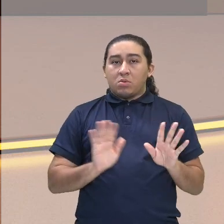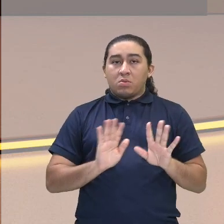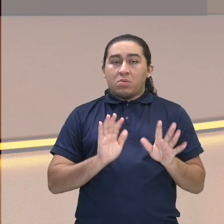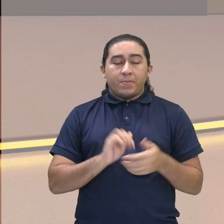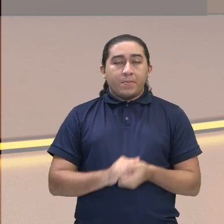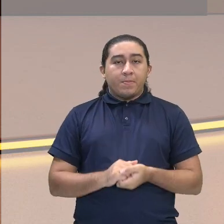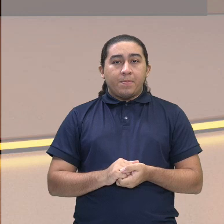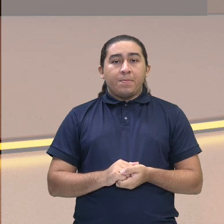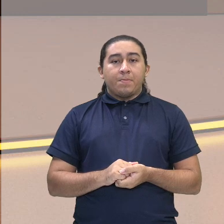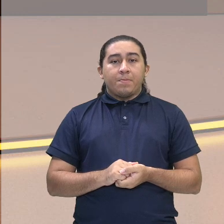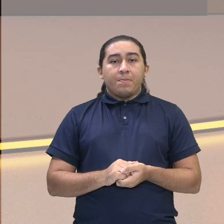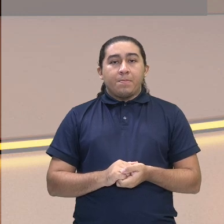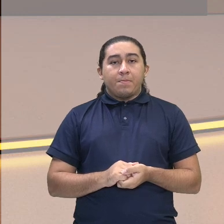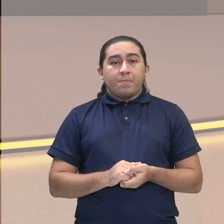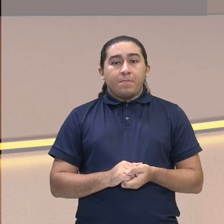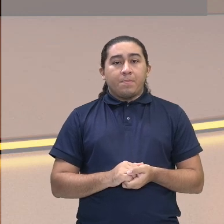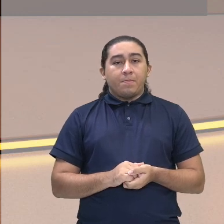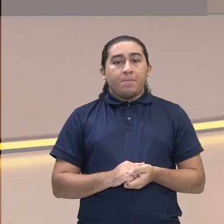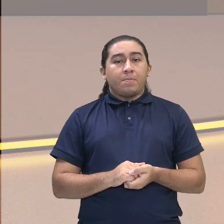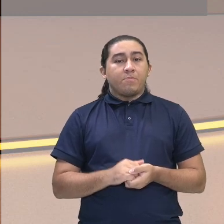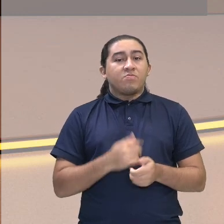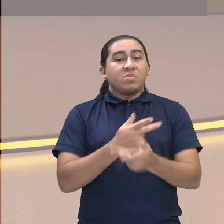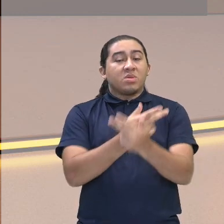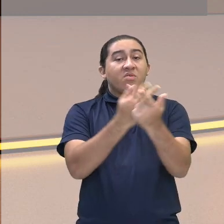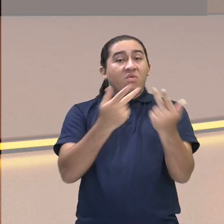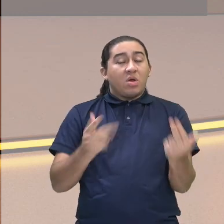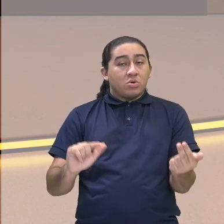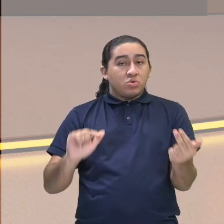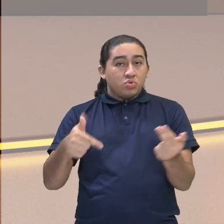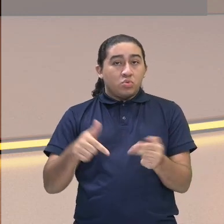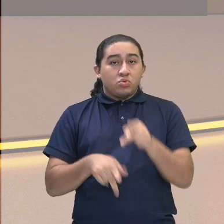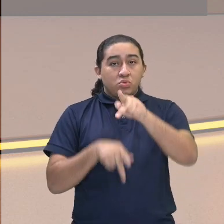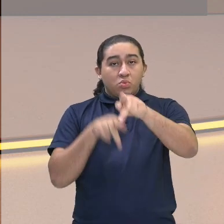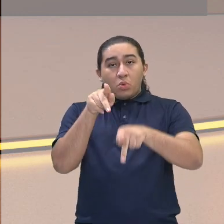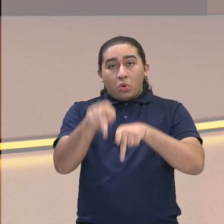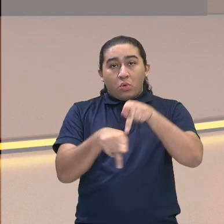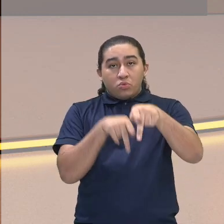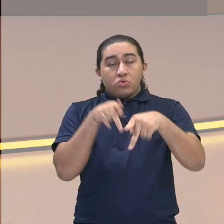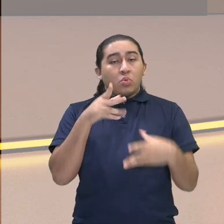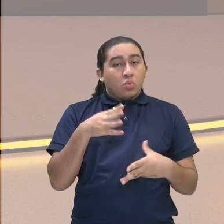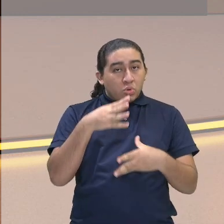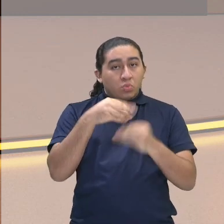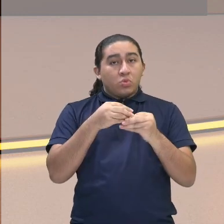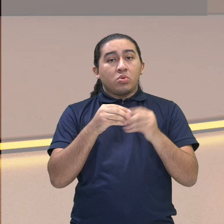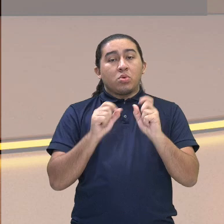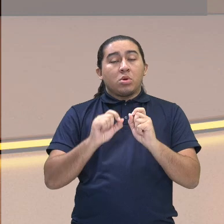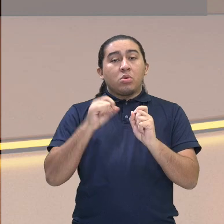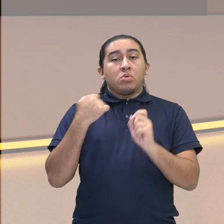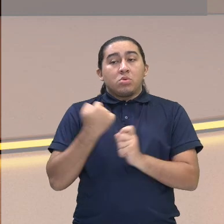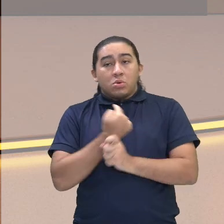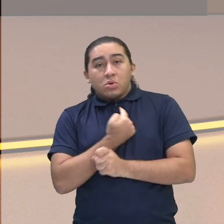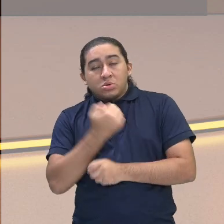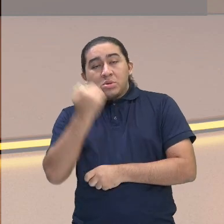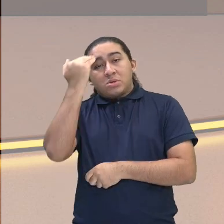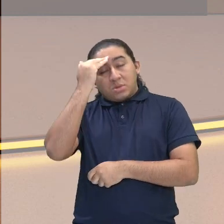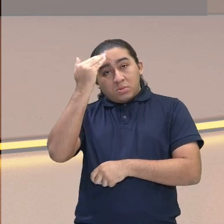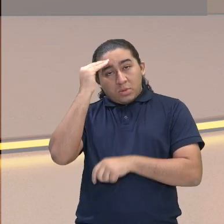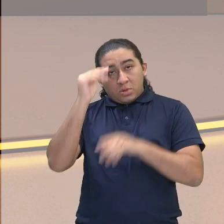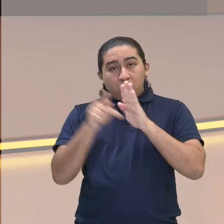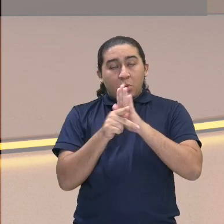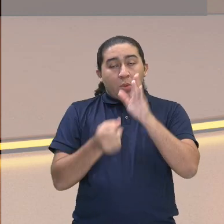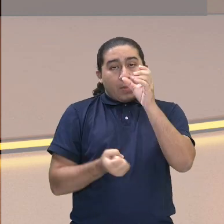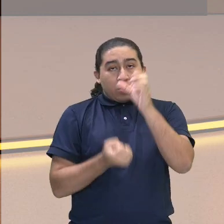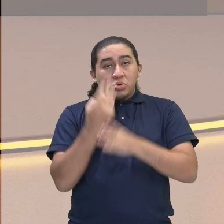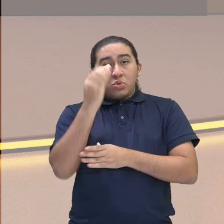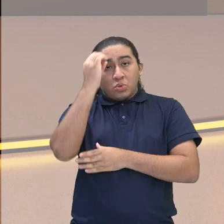gregos. Não. Diversos outros povos contribuíram com o processo de produção de conhecimento